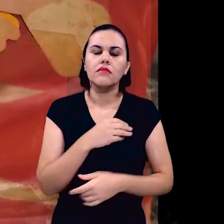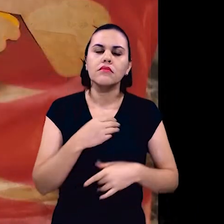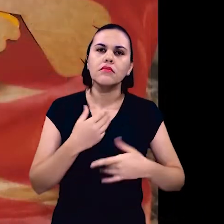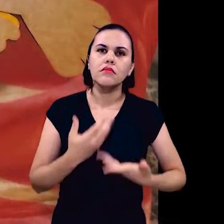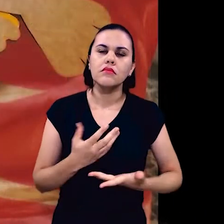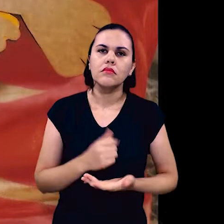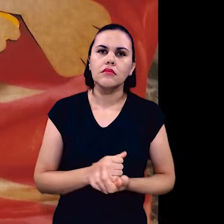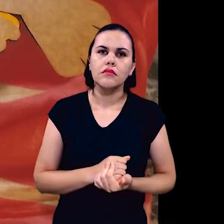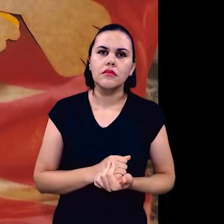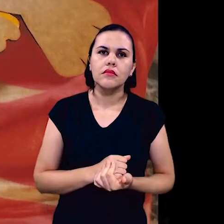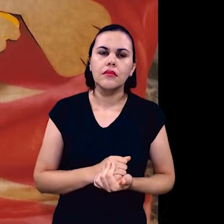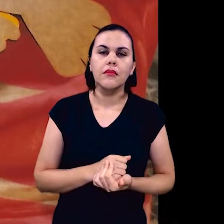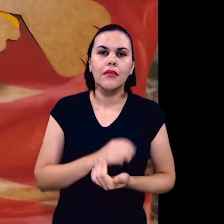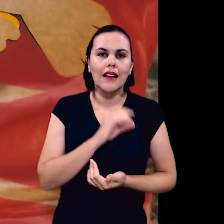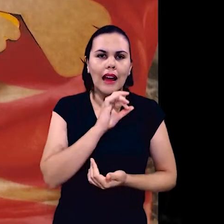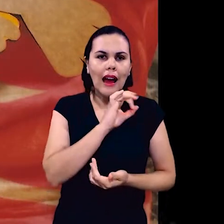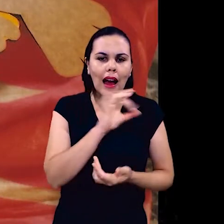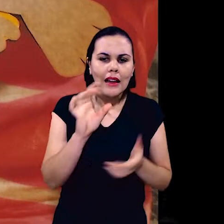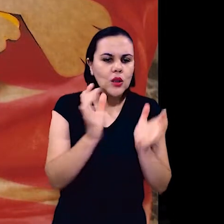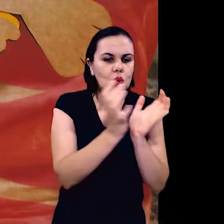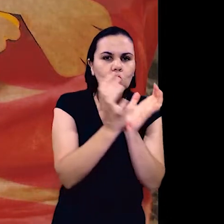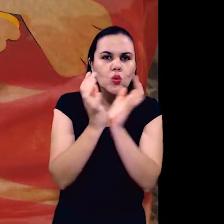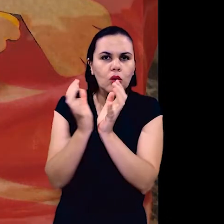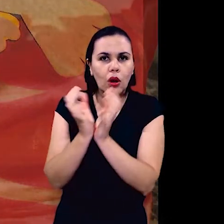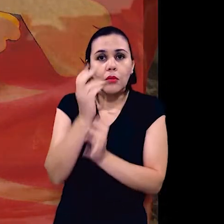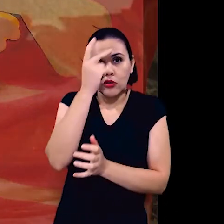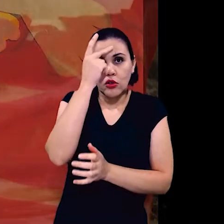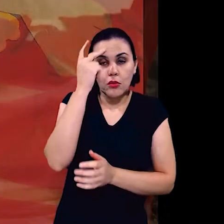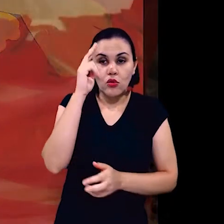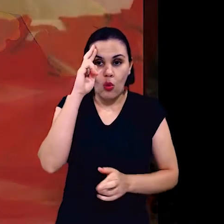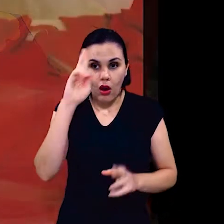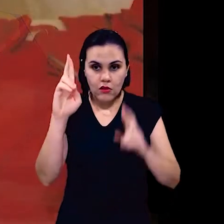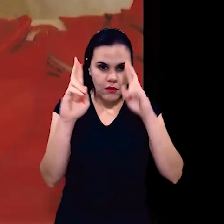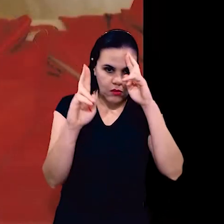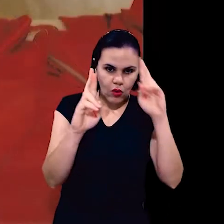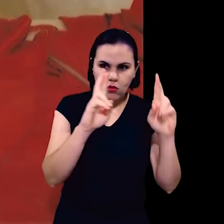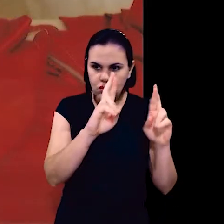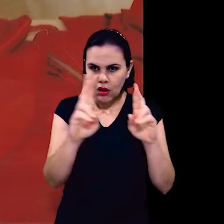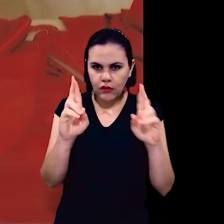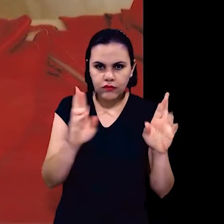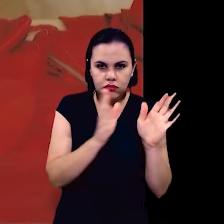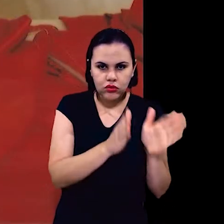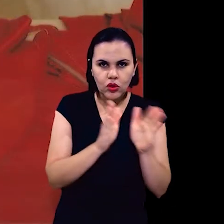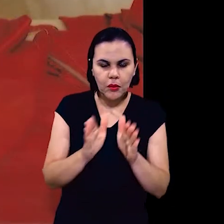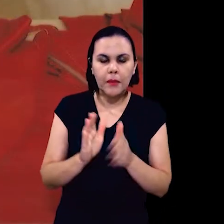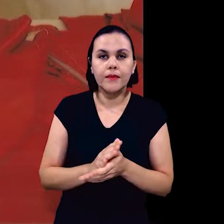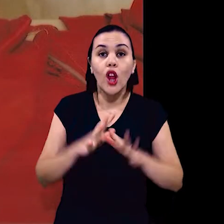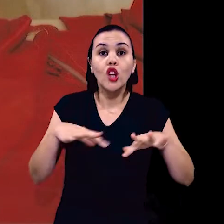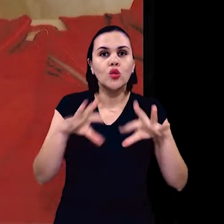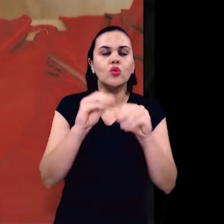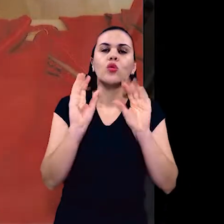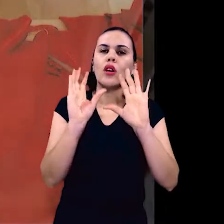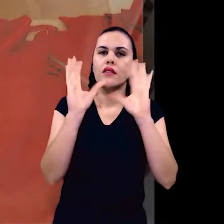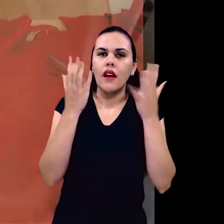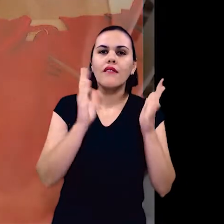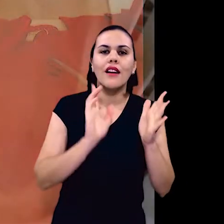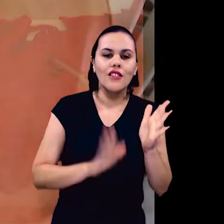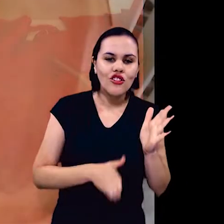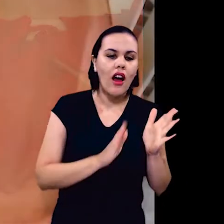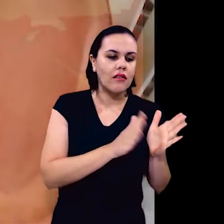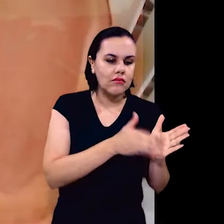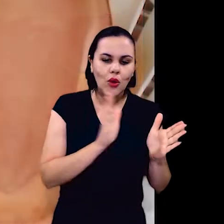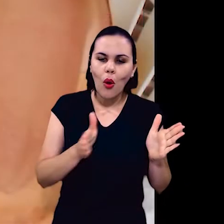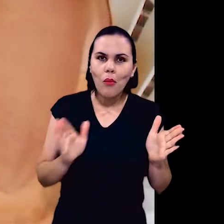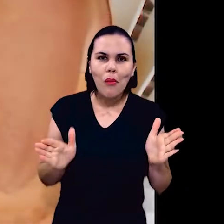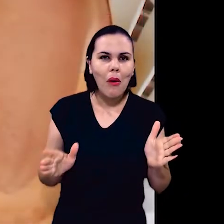bonita. Então, cada grupo de pessoas ficava encarregado de uma parte da festa, né? Toda festa já é um